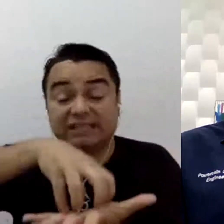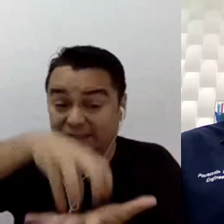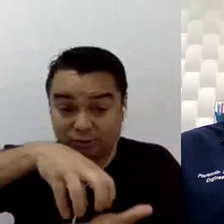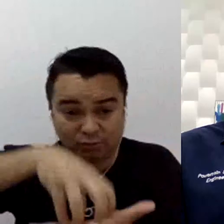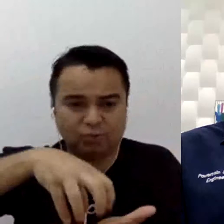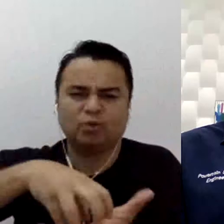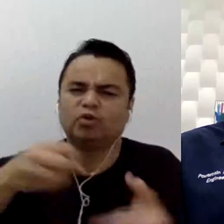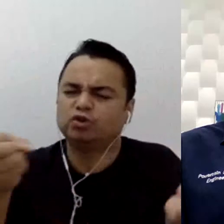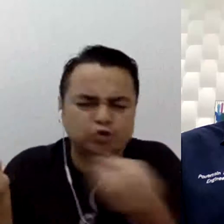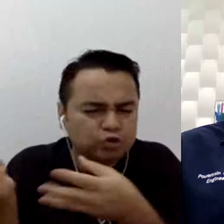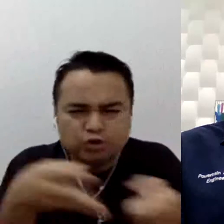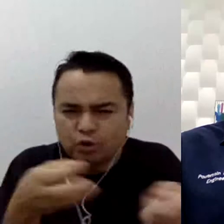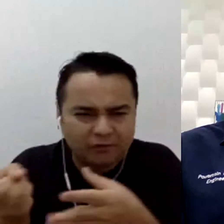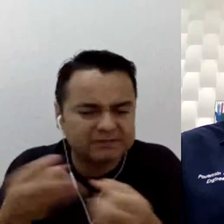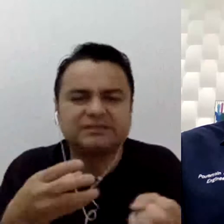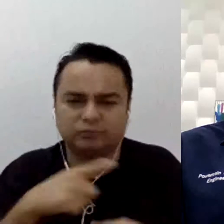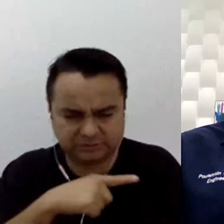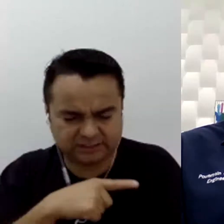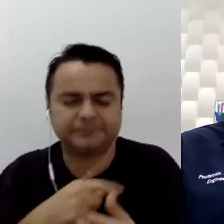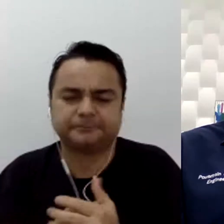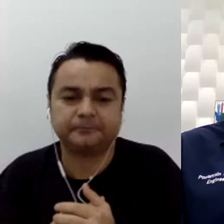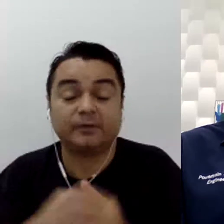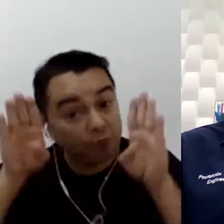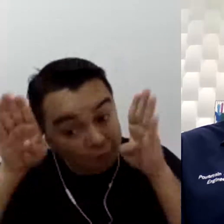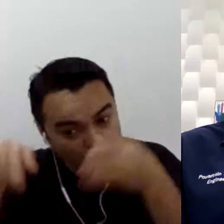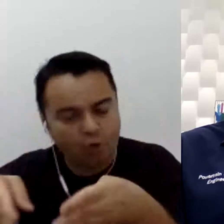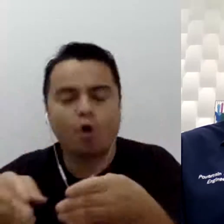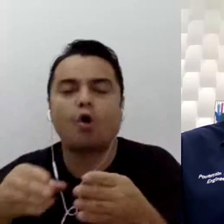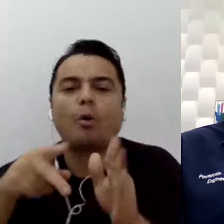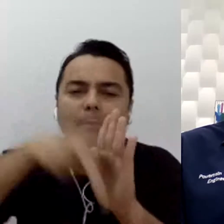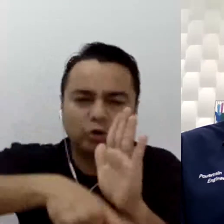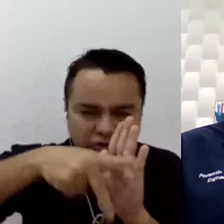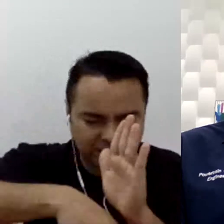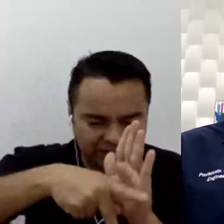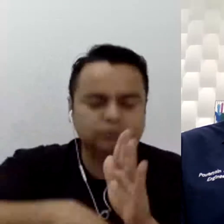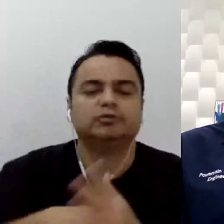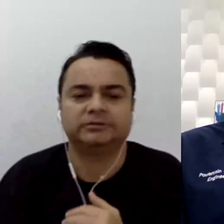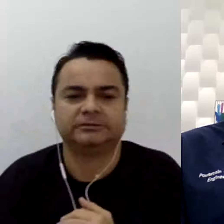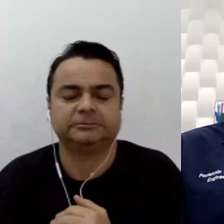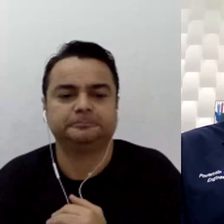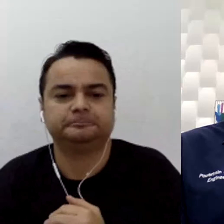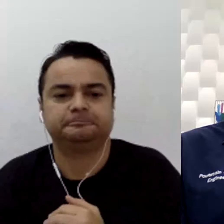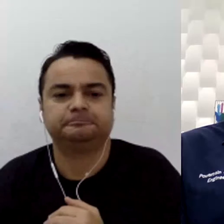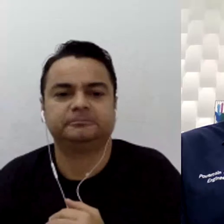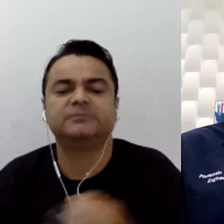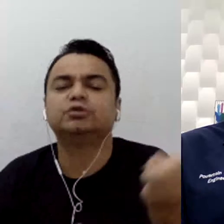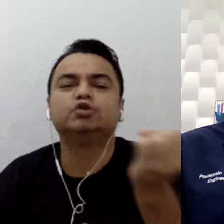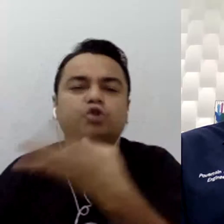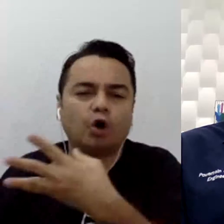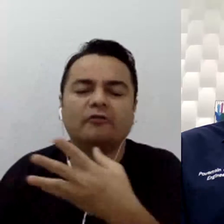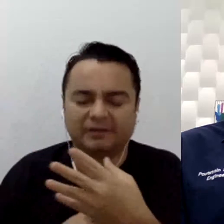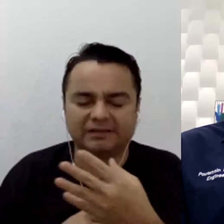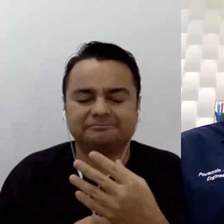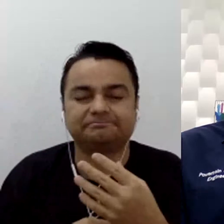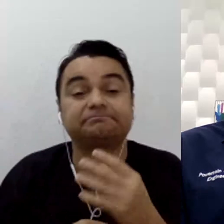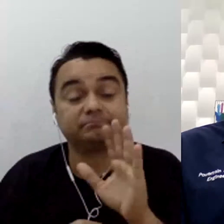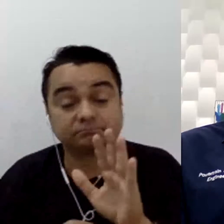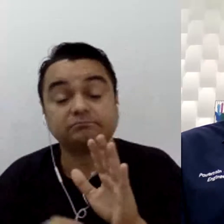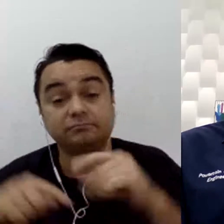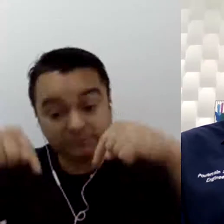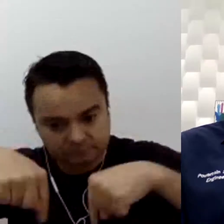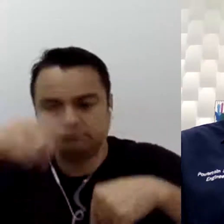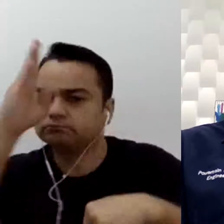inovações voltadas a esse conceito, projetos voltados a esse essa nova tendência, né? E